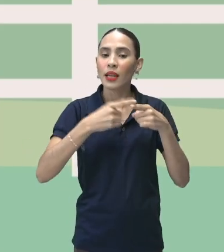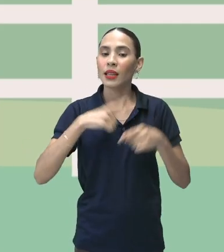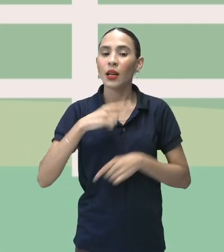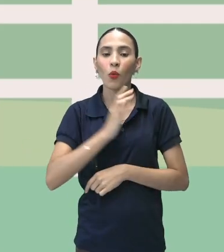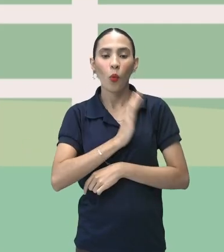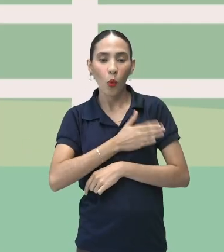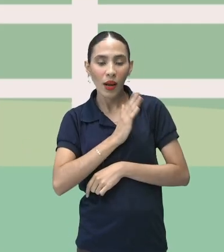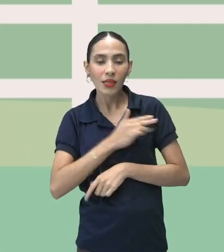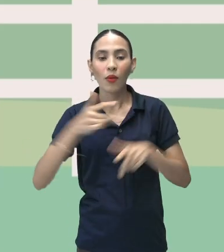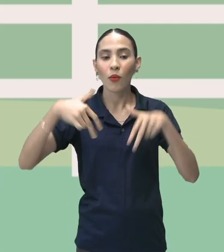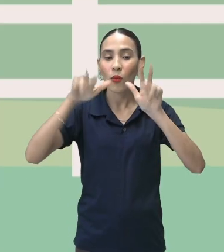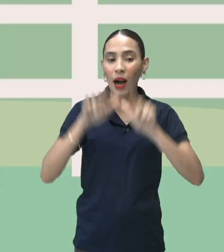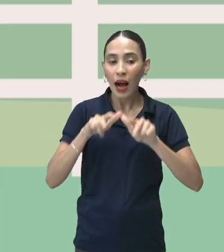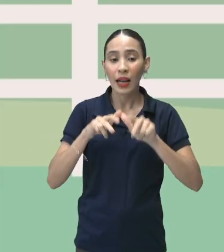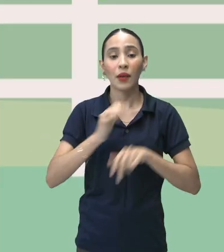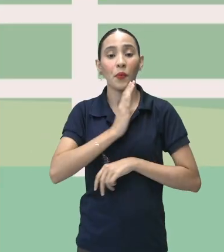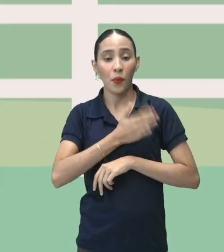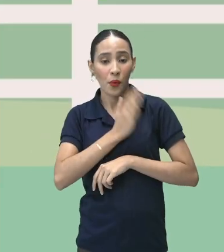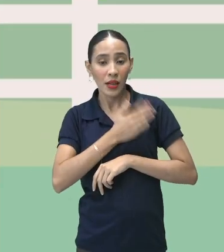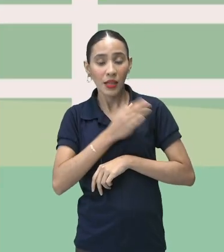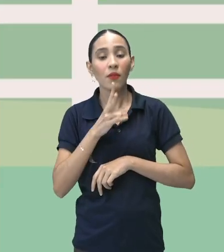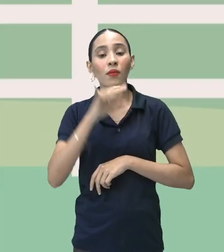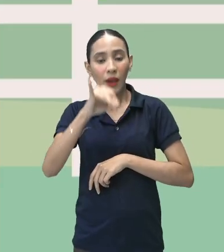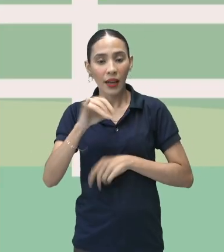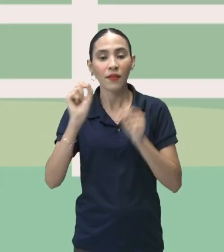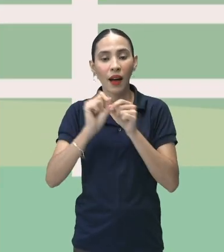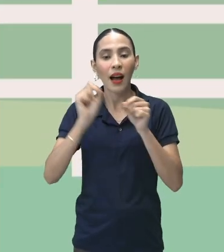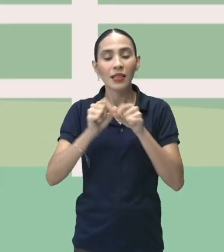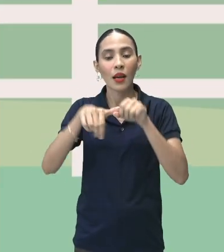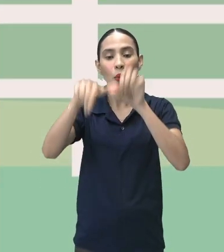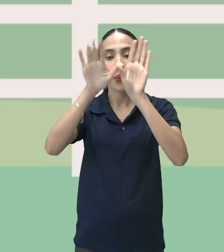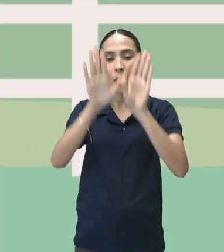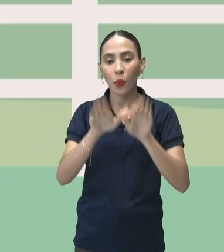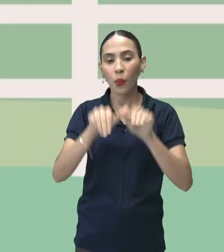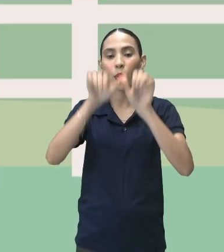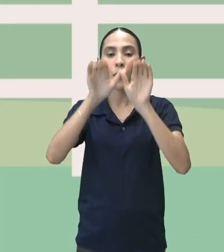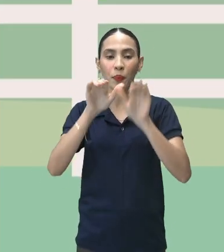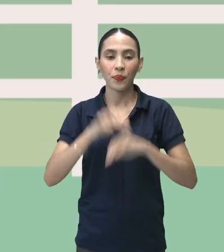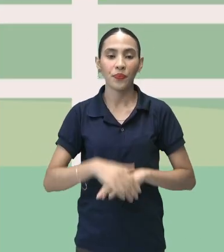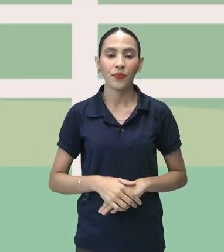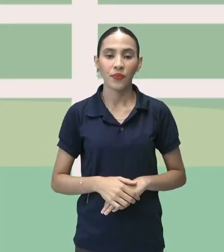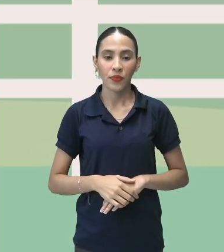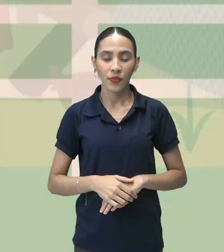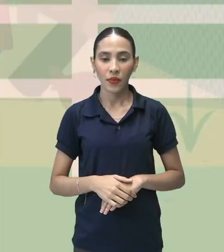coração de águia. Este coração a fará um dia voar às alturas.